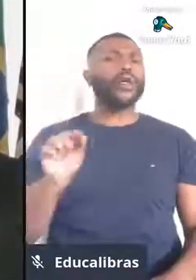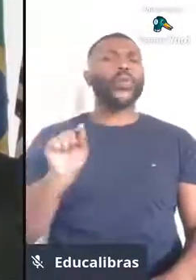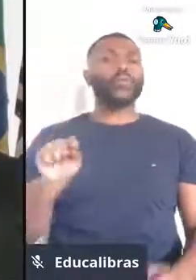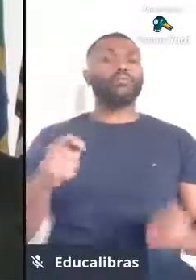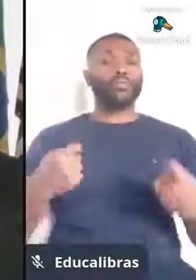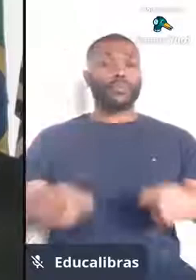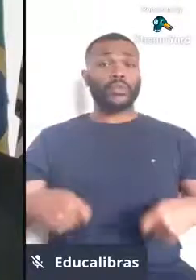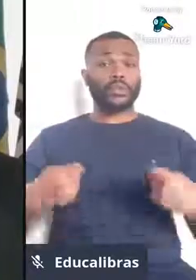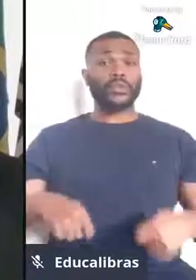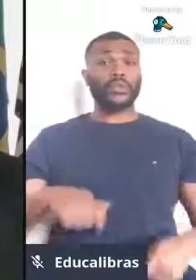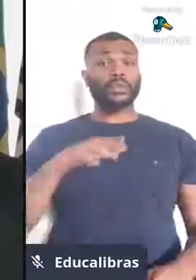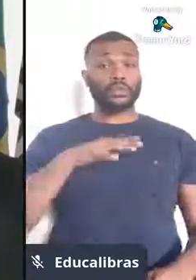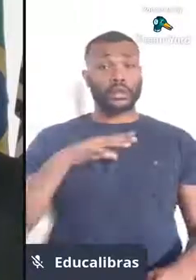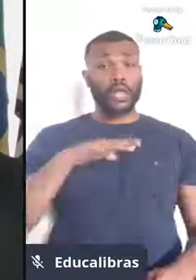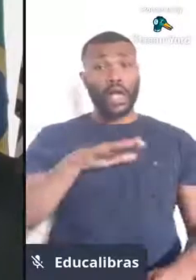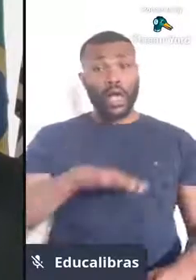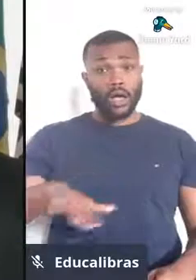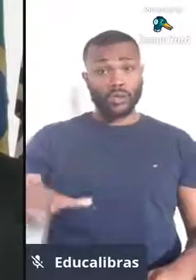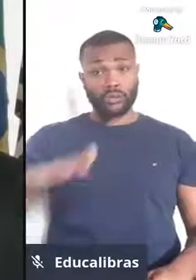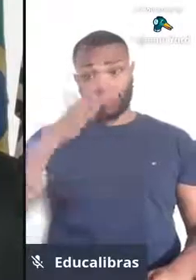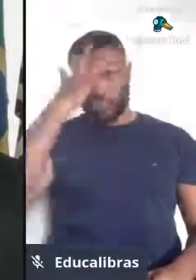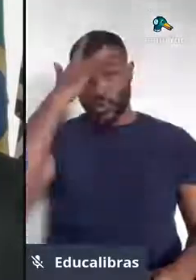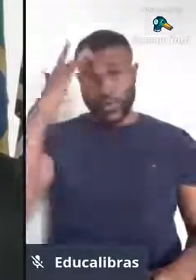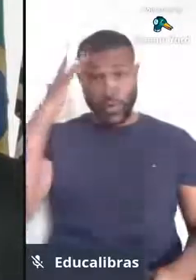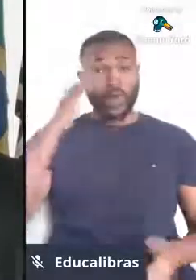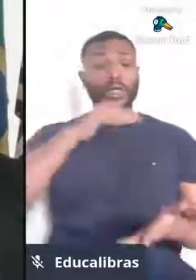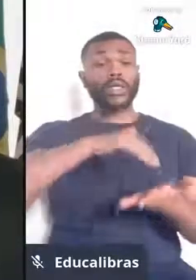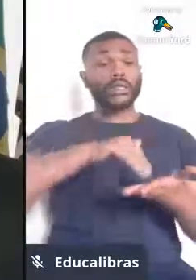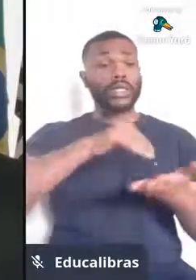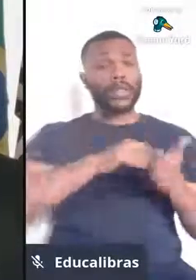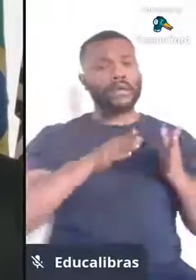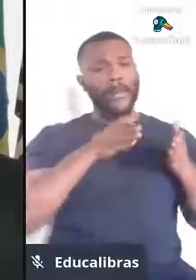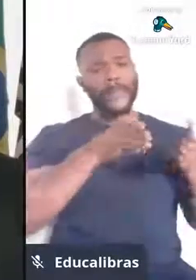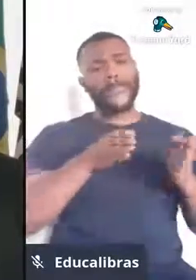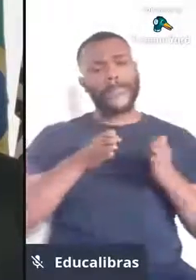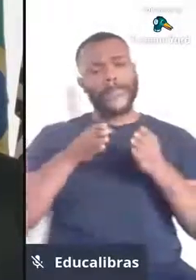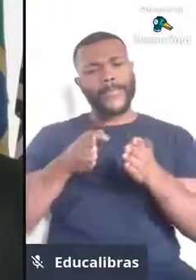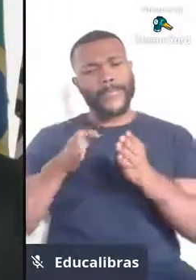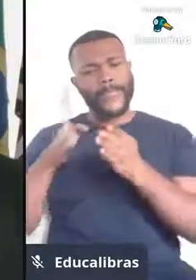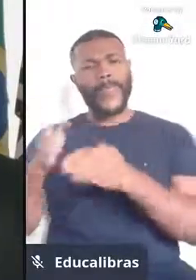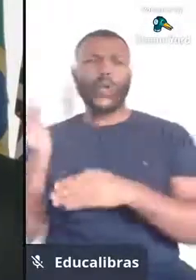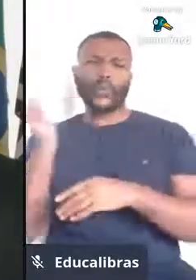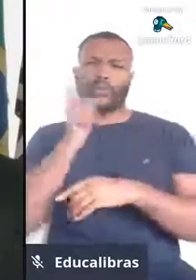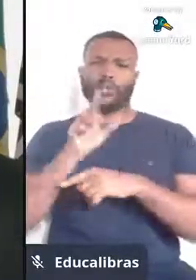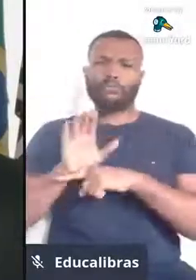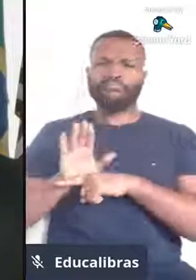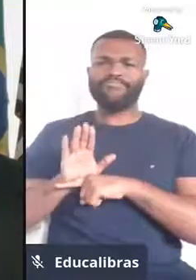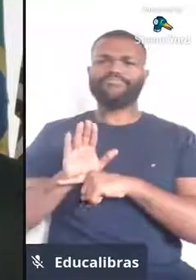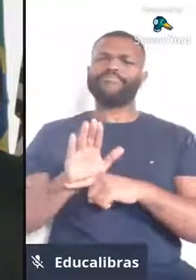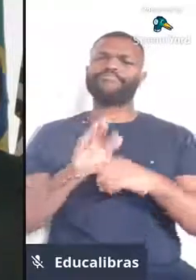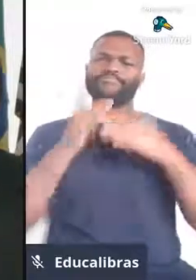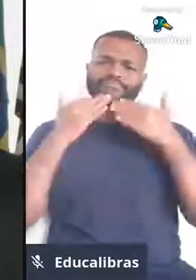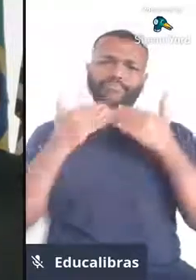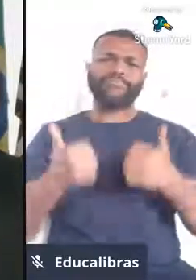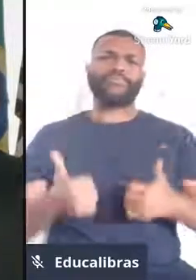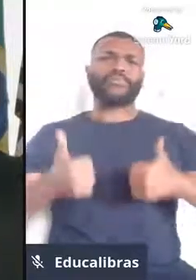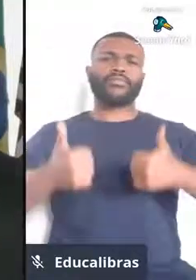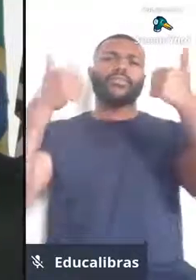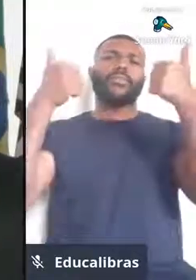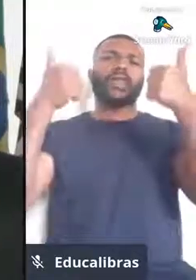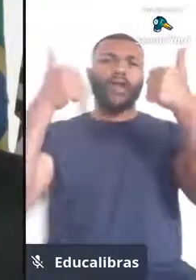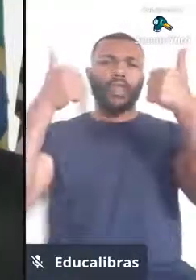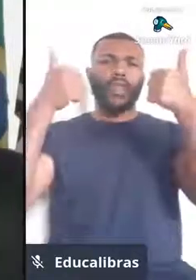do cidadão, sejam das secretarias específicas, para que a gente consiga auxiliar e trazendo o que existe de melhor no